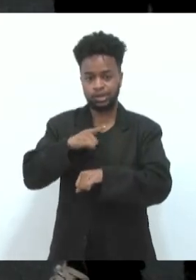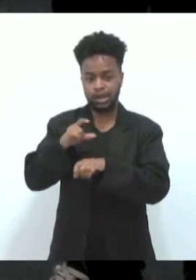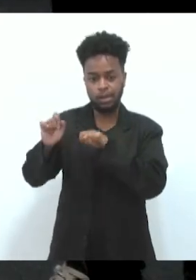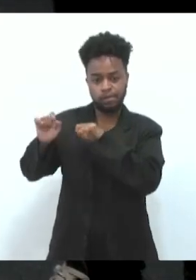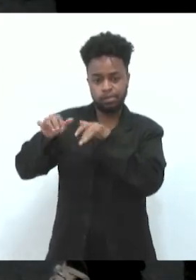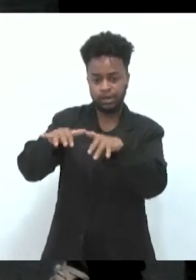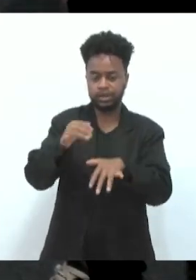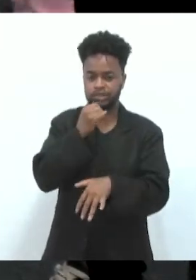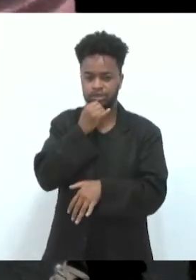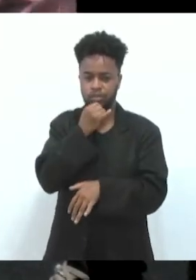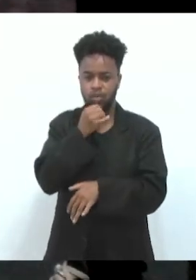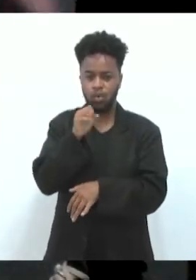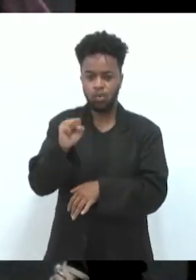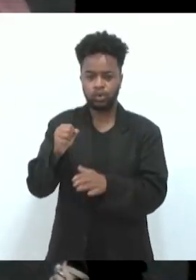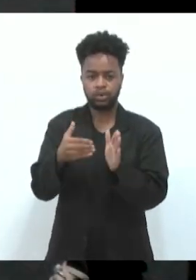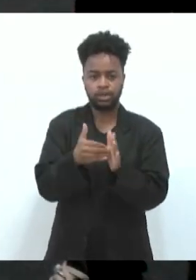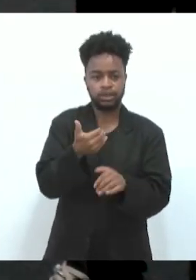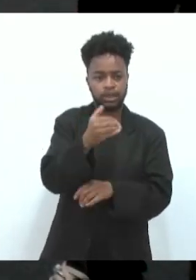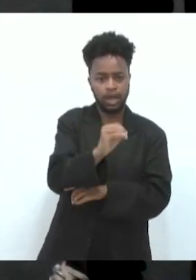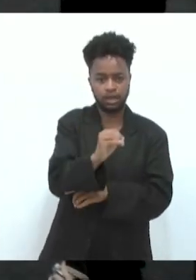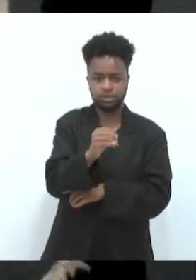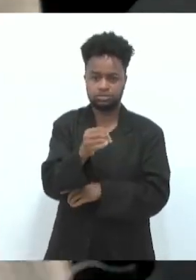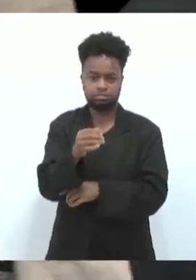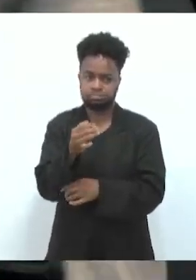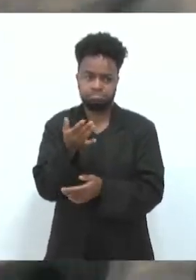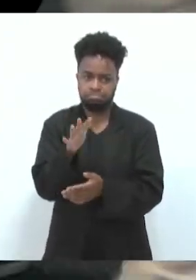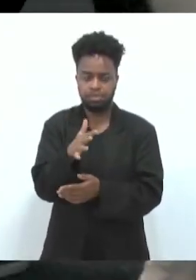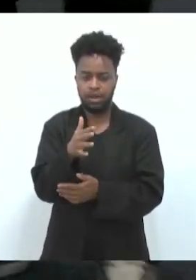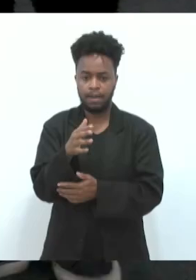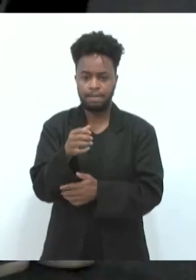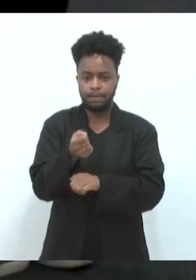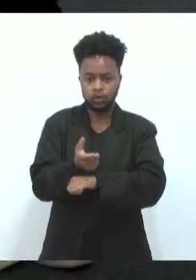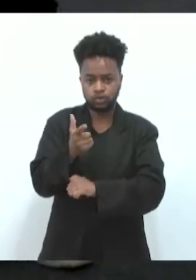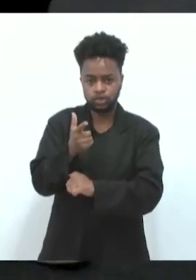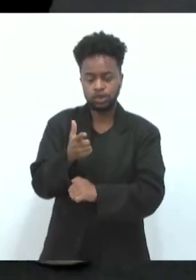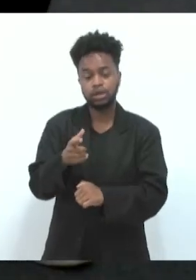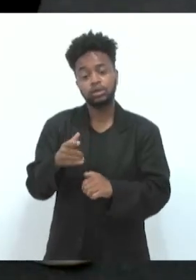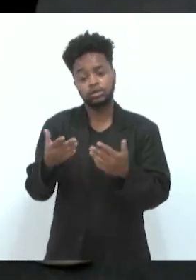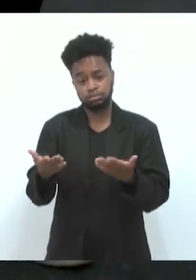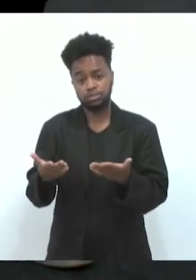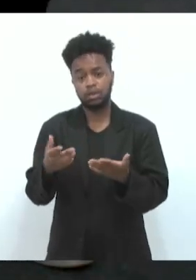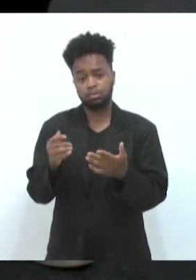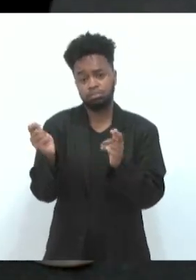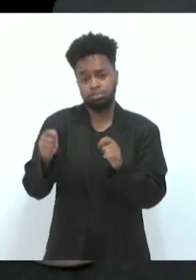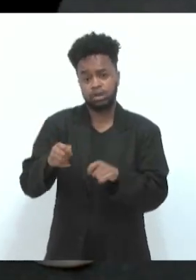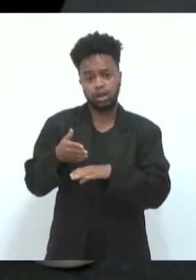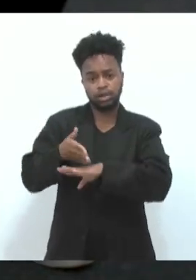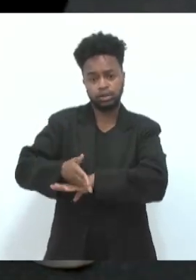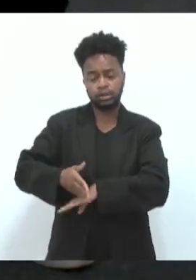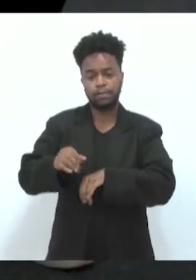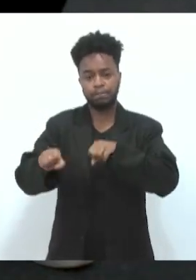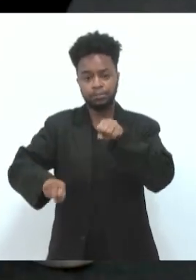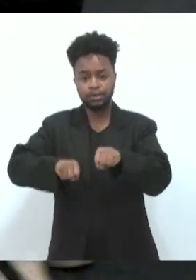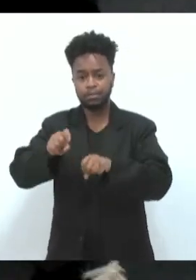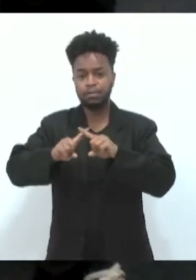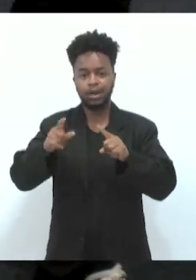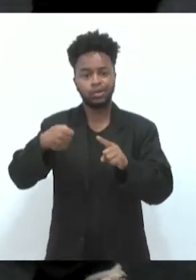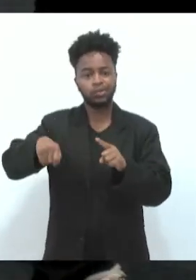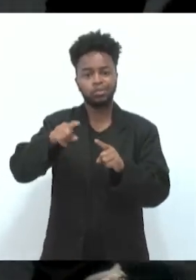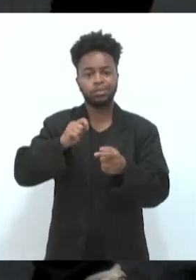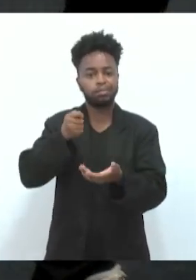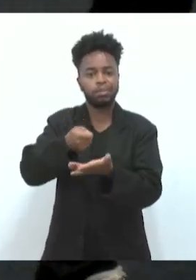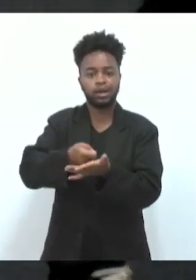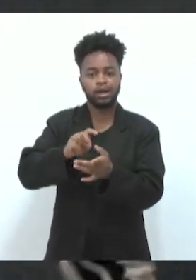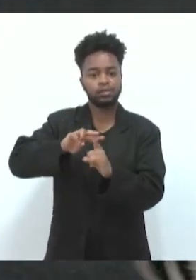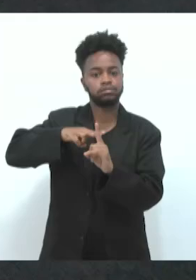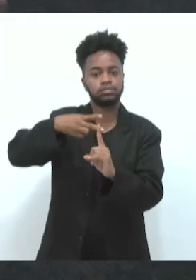engano, de 8 às 10, meio-dia, etc., aonde, então, nesses horários, sim, é permitido a bicicleta entrar sem pagar uma a